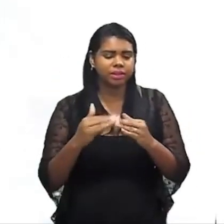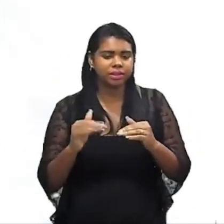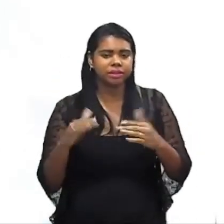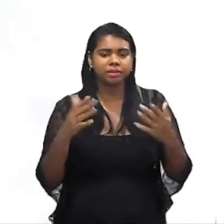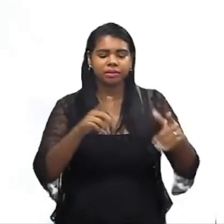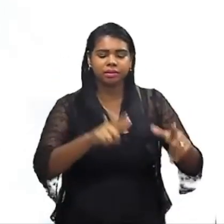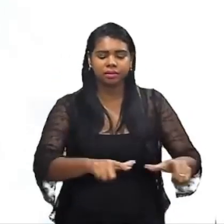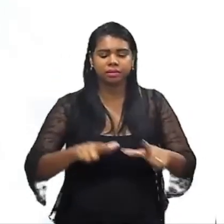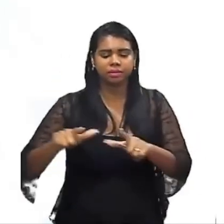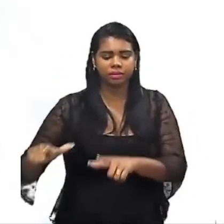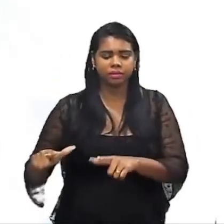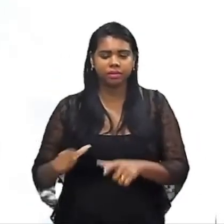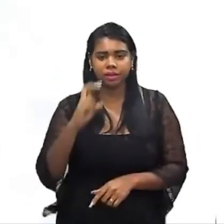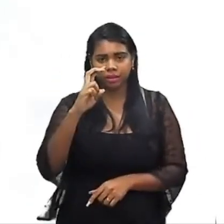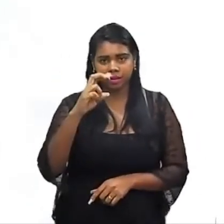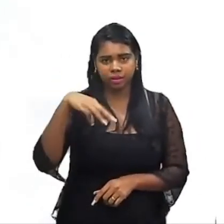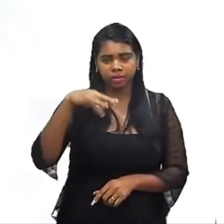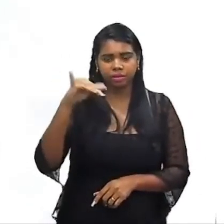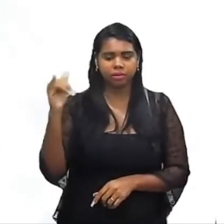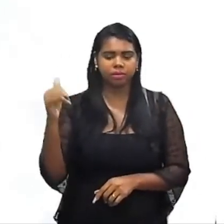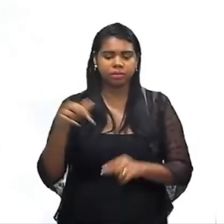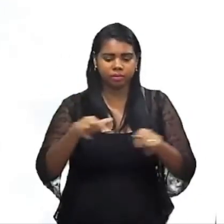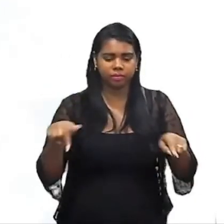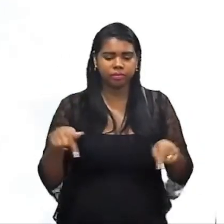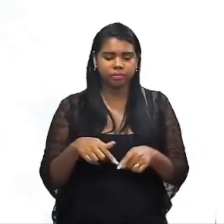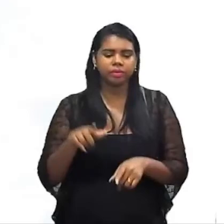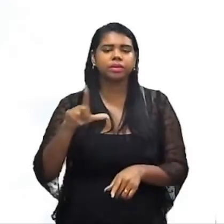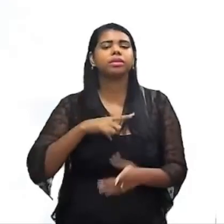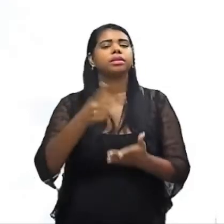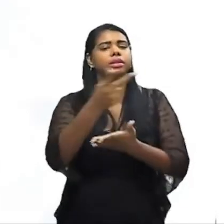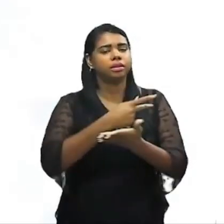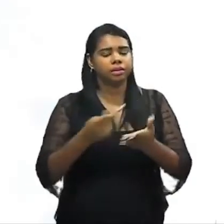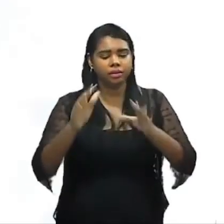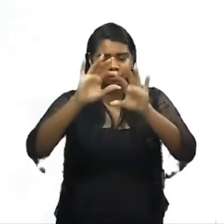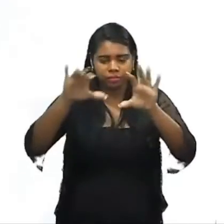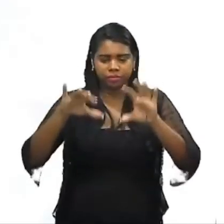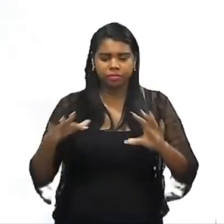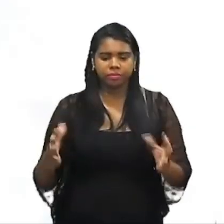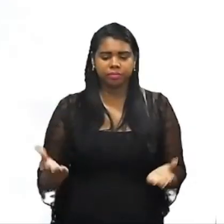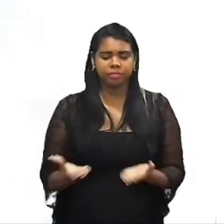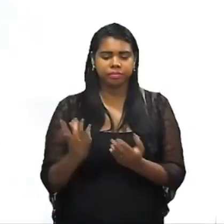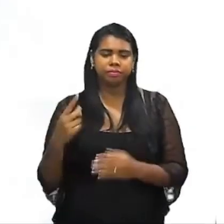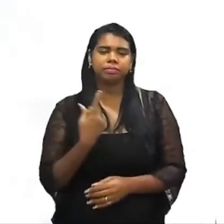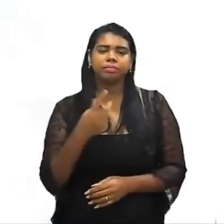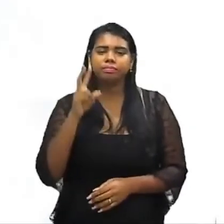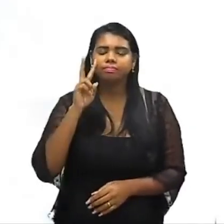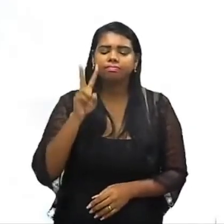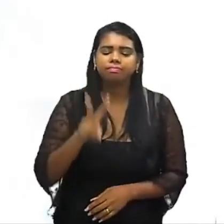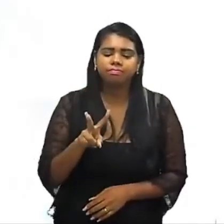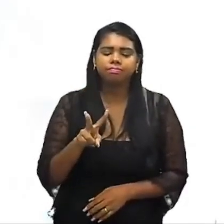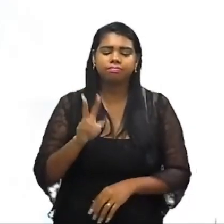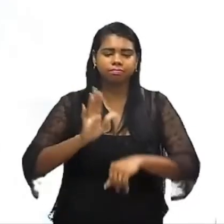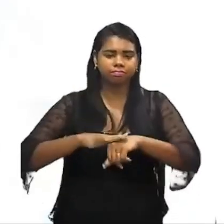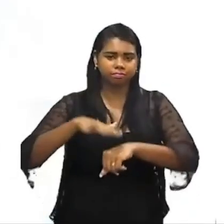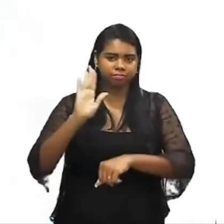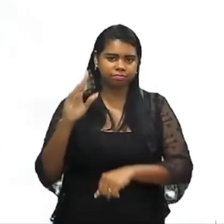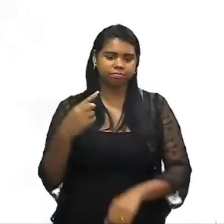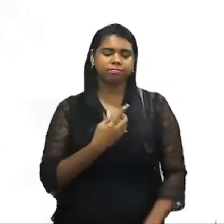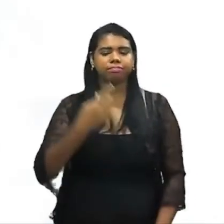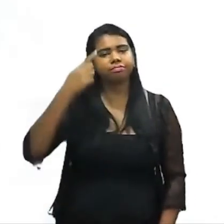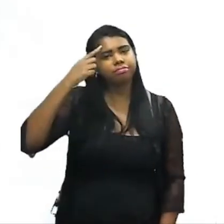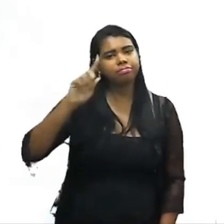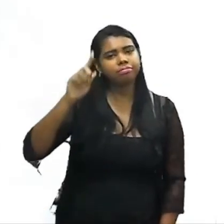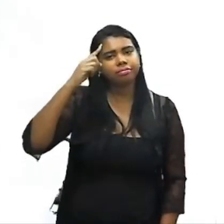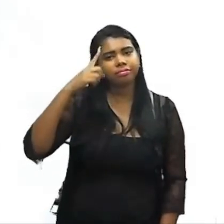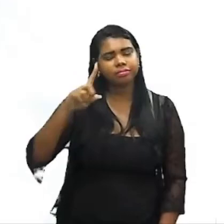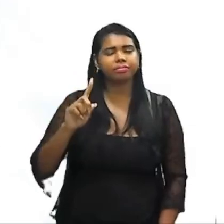espaço a cada 5.000 metros quadrados teria que ter uma obra de arte ali para que a gente pudesse ter mais no nosso dia a dia